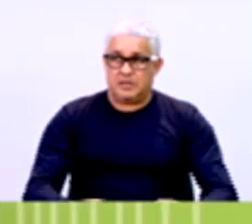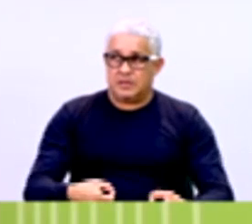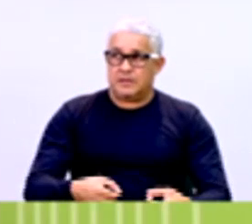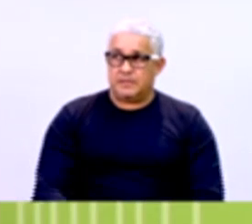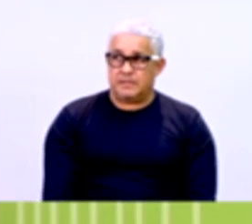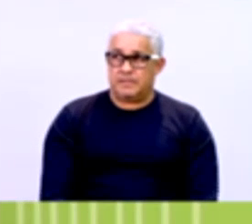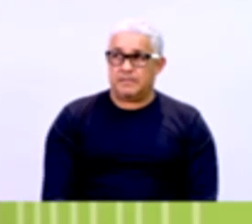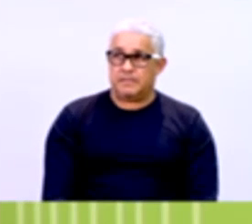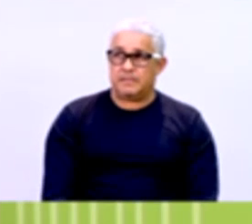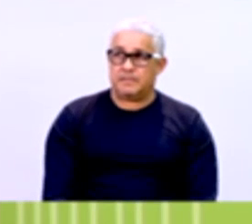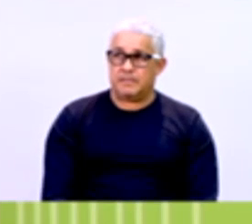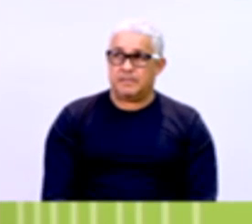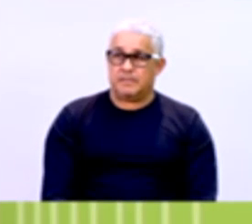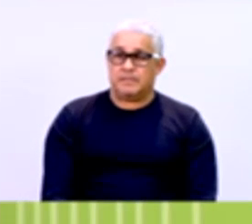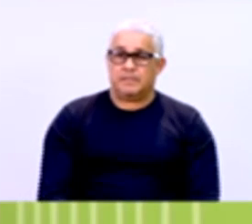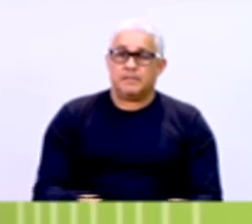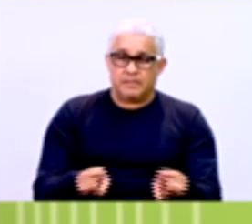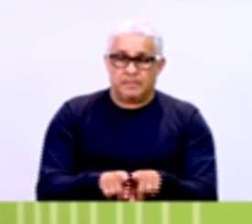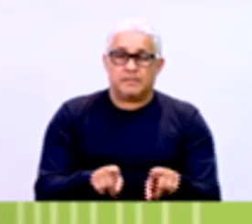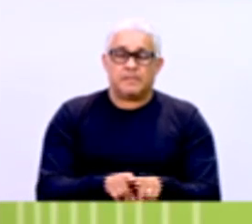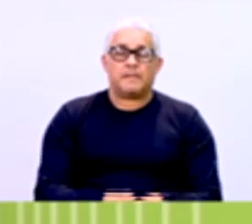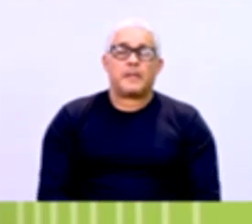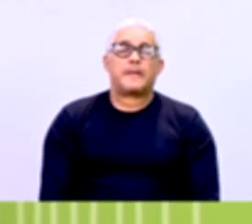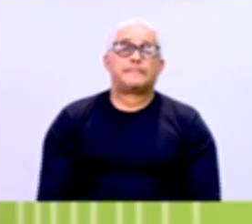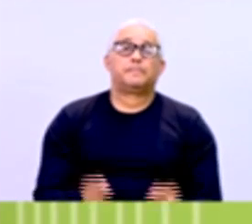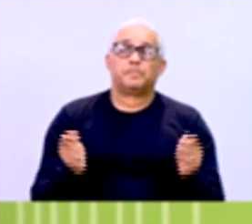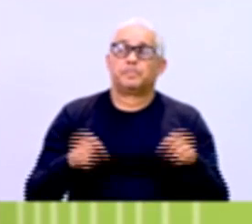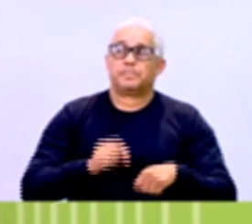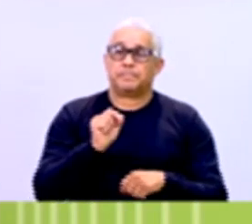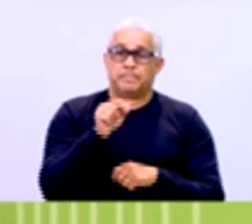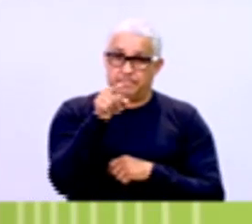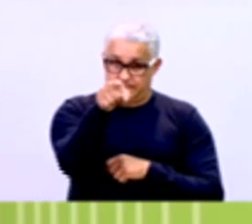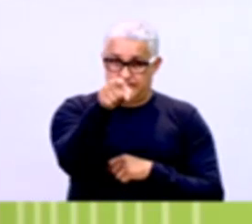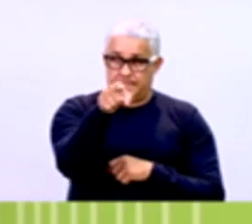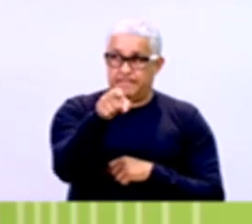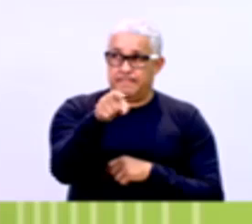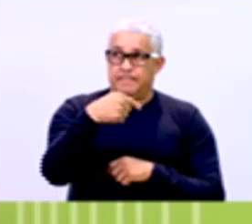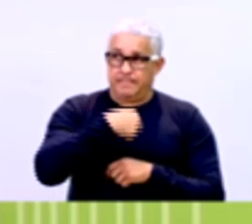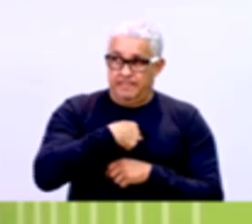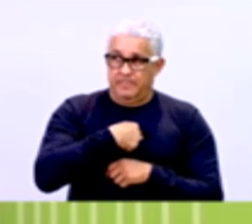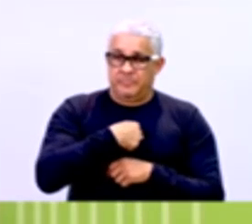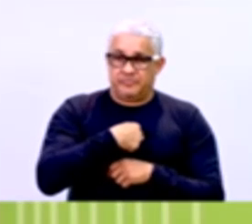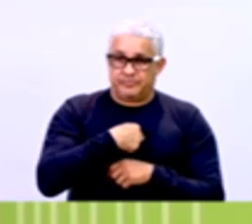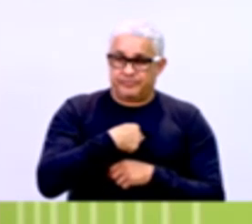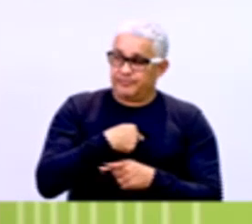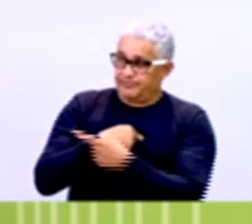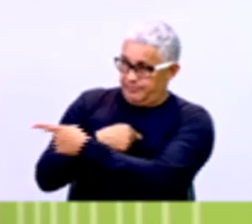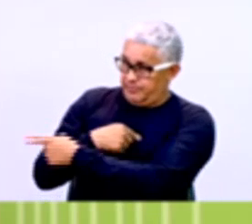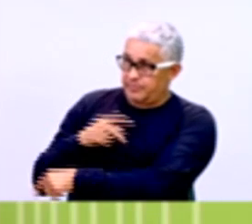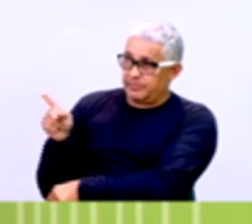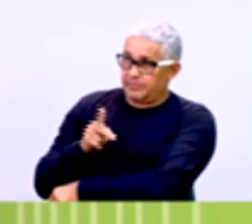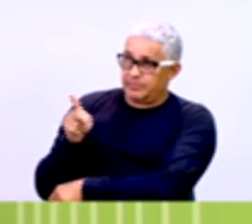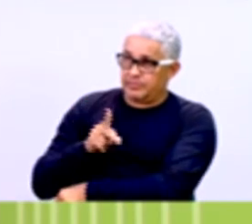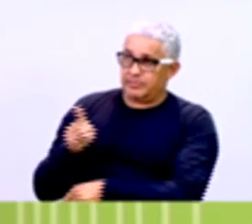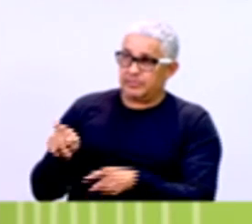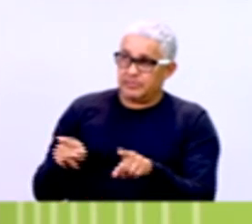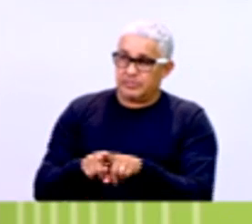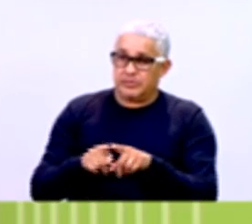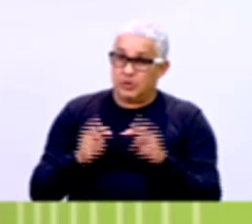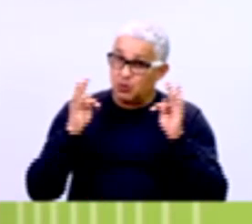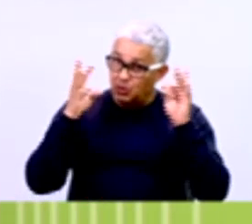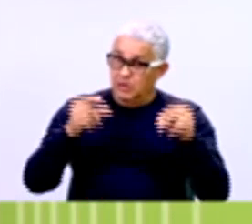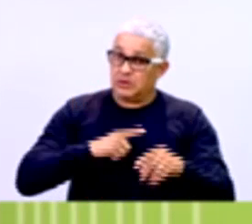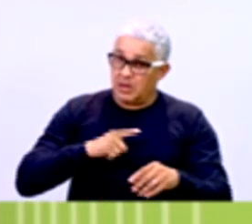tá certo? E nesse viés, você, eu, professor Willis, todos nós temos uma participação